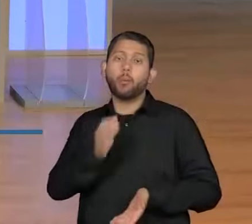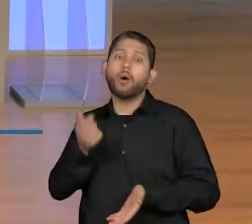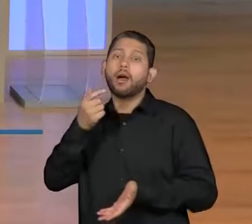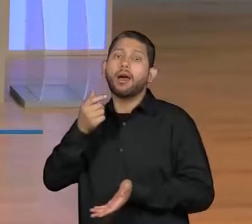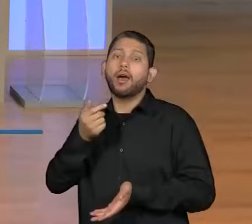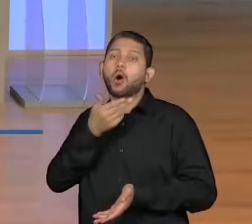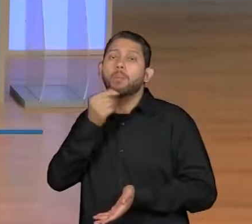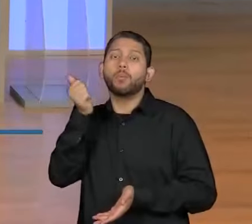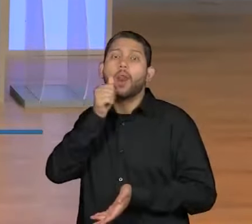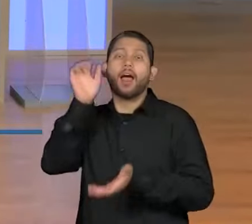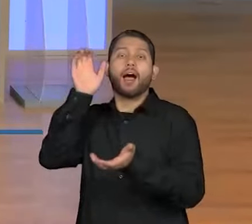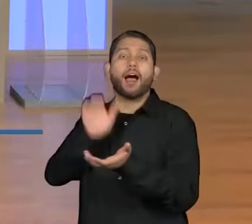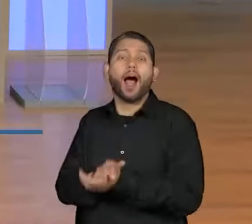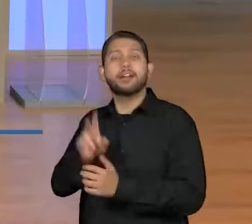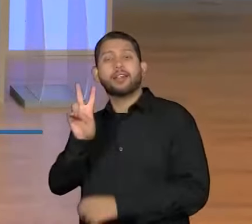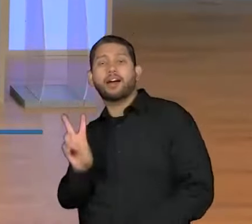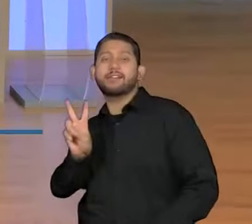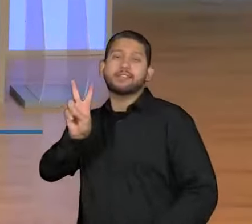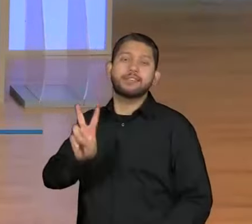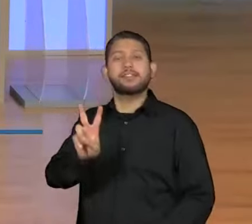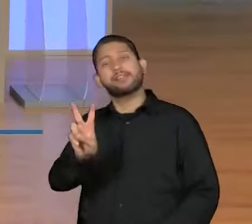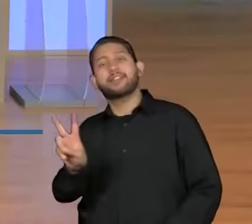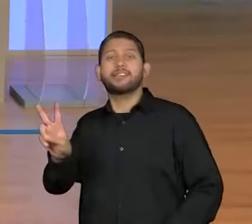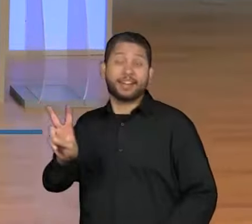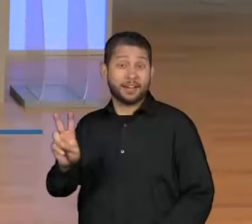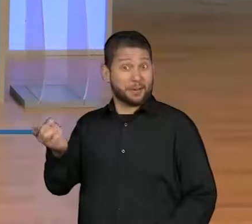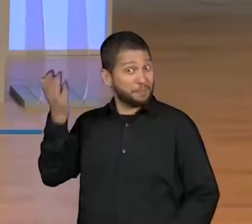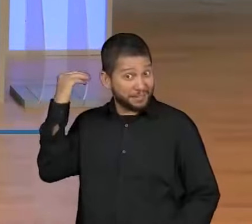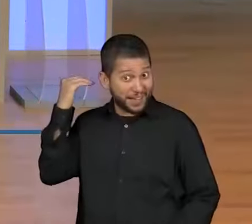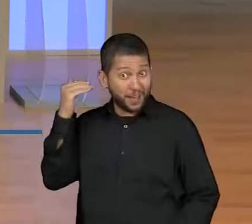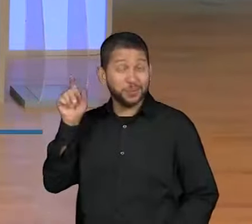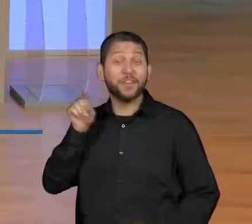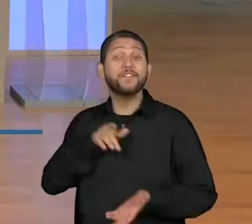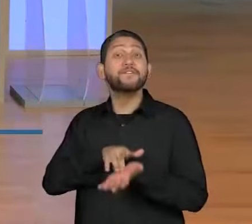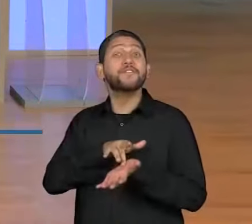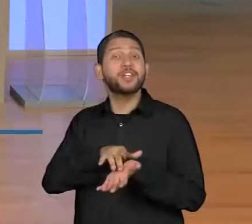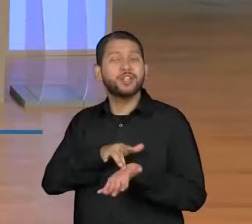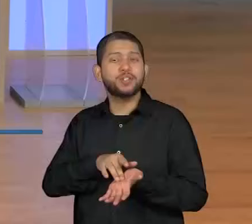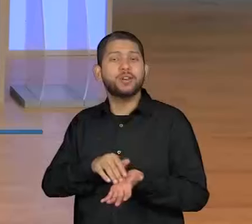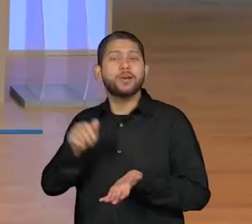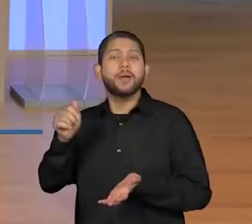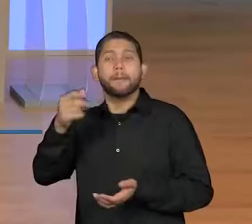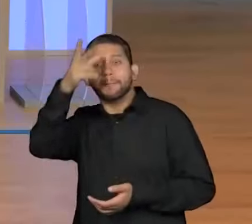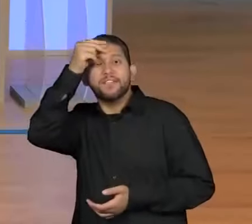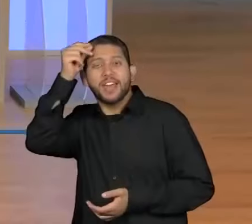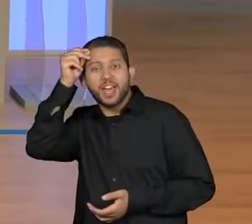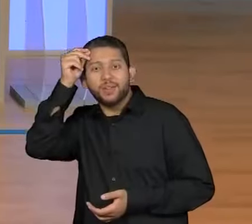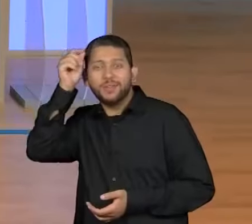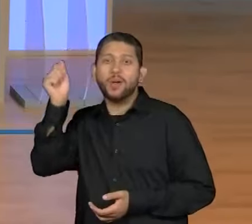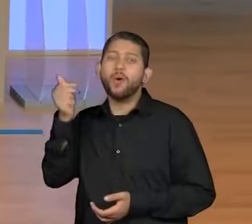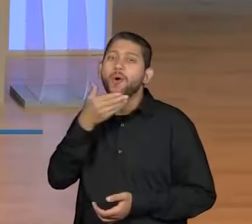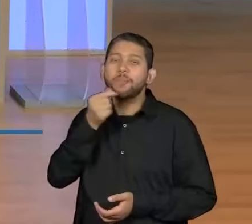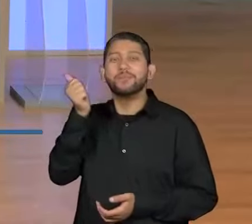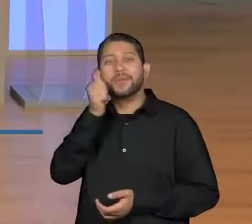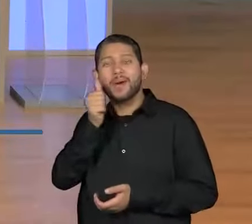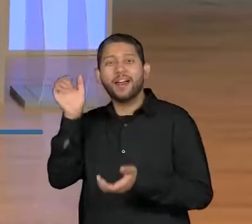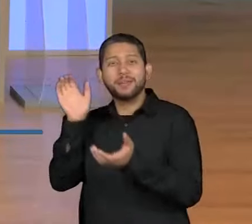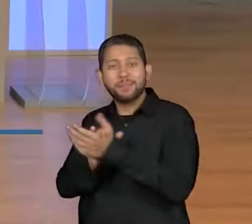caipira. Eu lembro de uma época que era a esposa do prefeito que se vestia ali para casar. Era muito interessante, Isso sabe? mesmo.